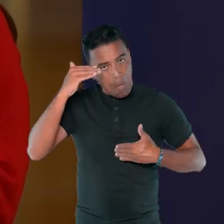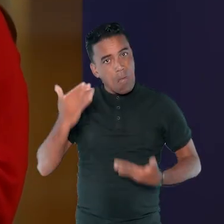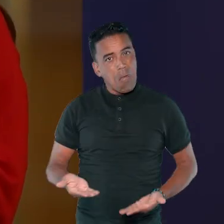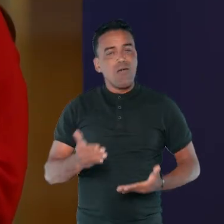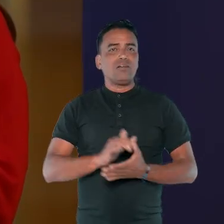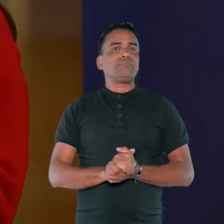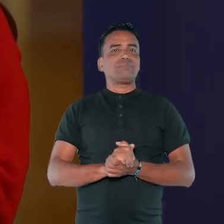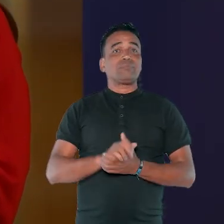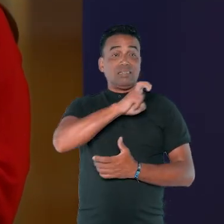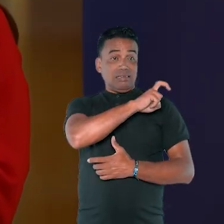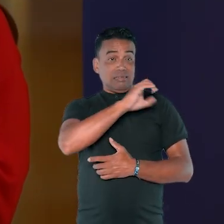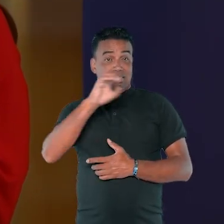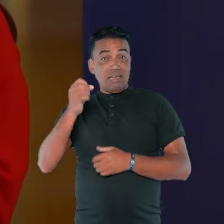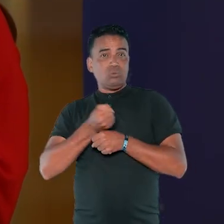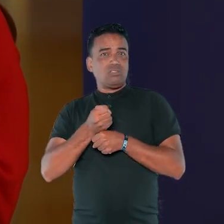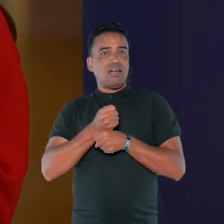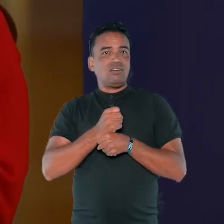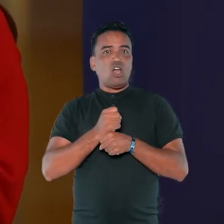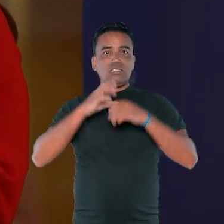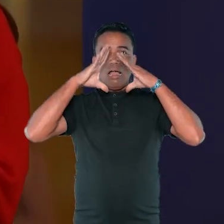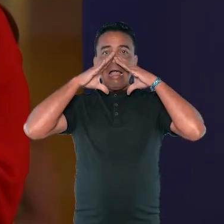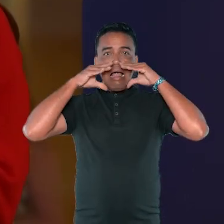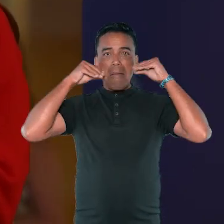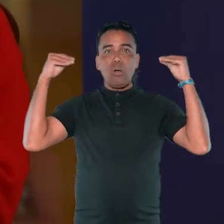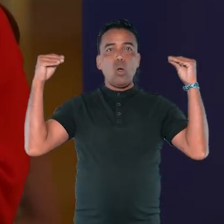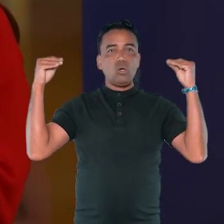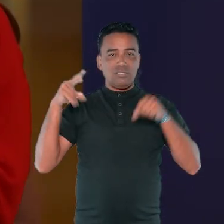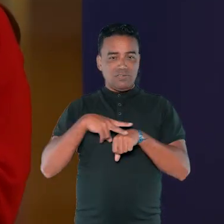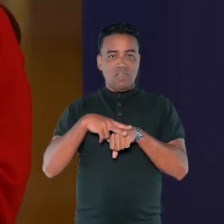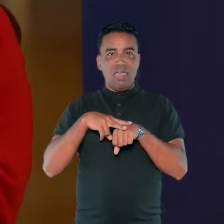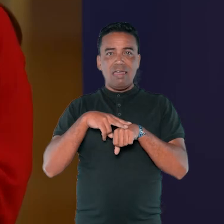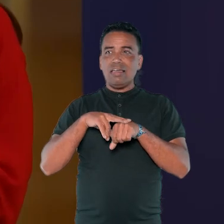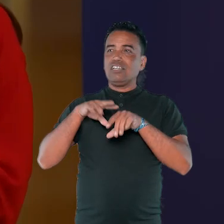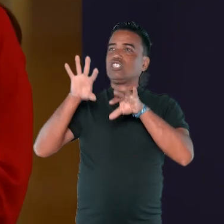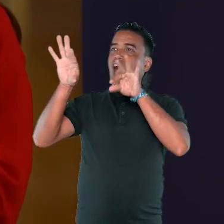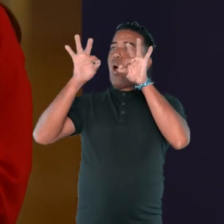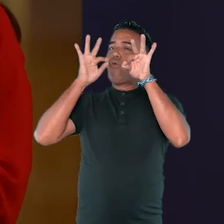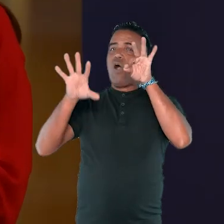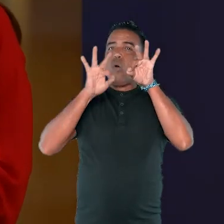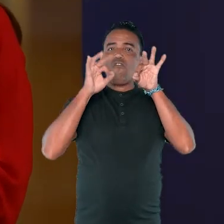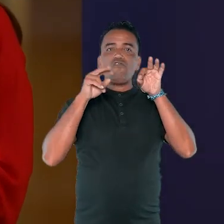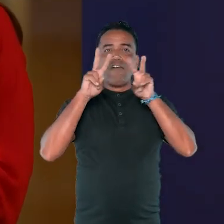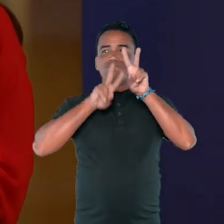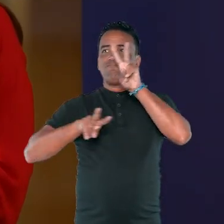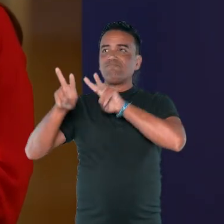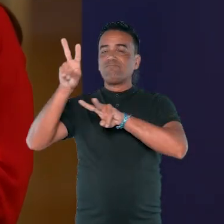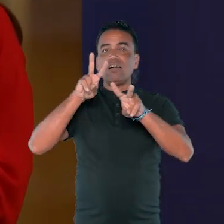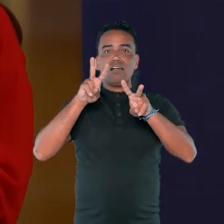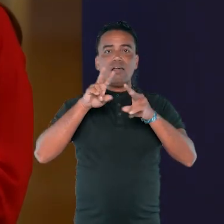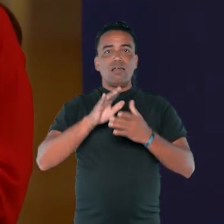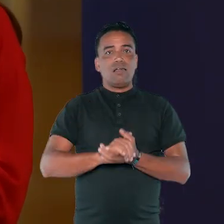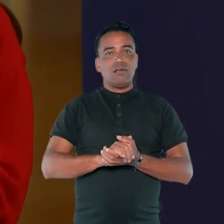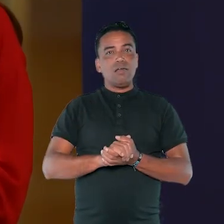Há 500 anos somos raposas verdes, colhendo uvas com os olhos. Semeamos promessa